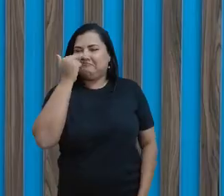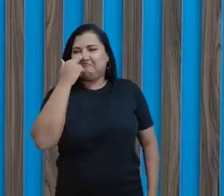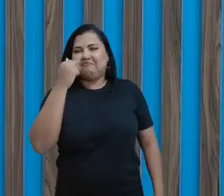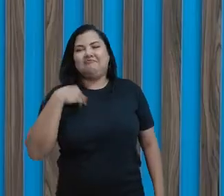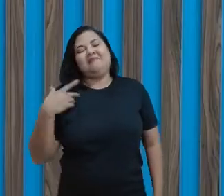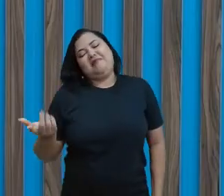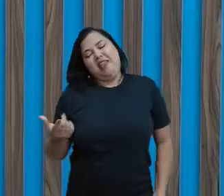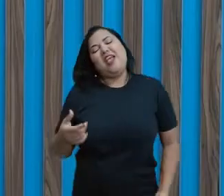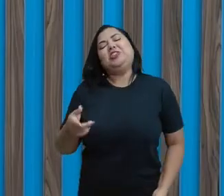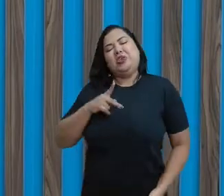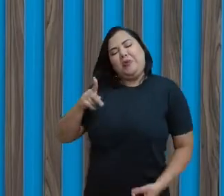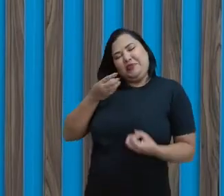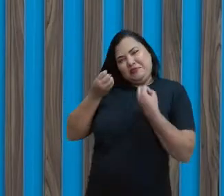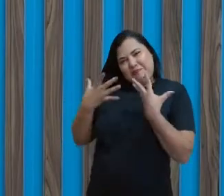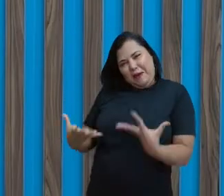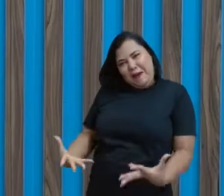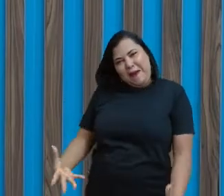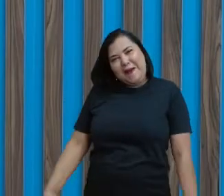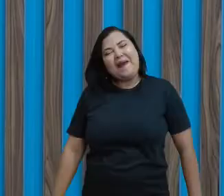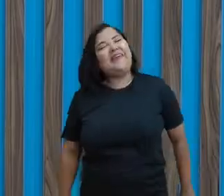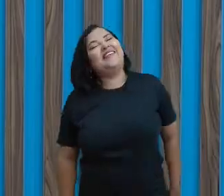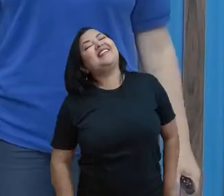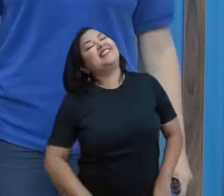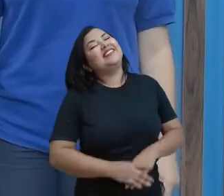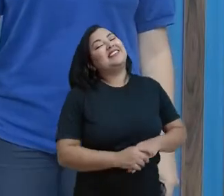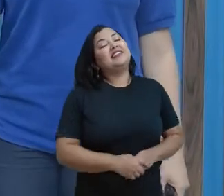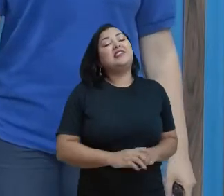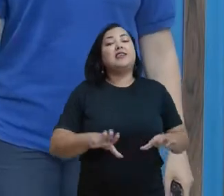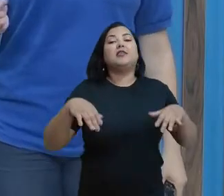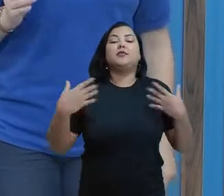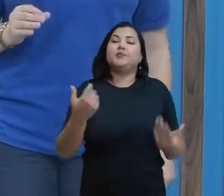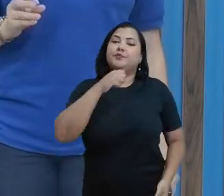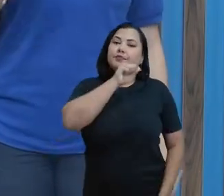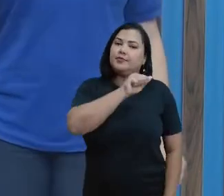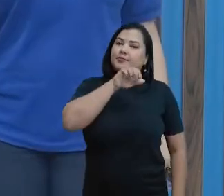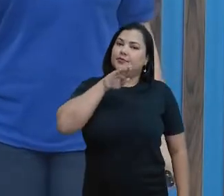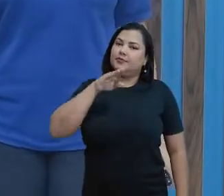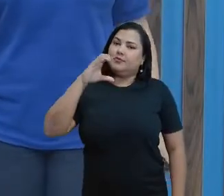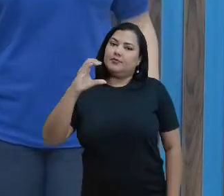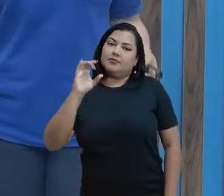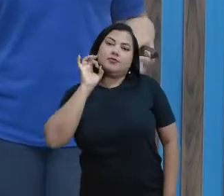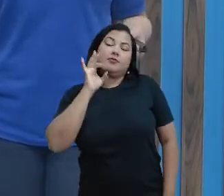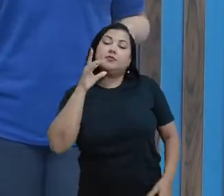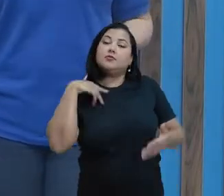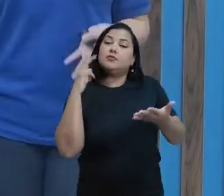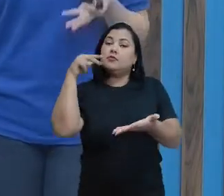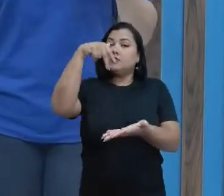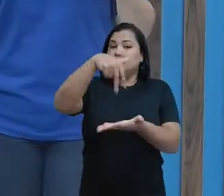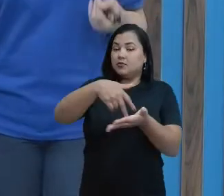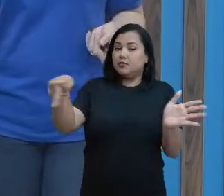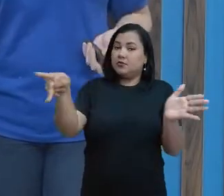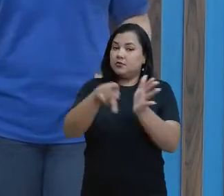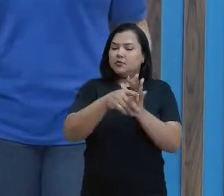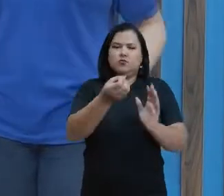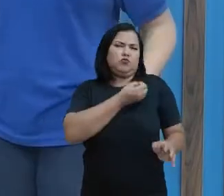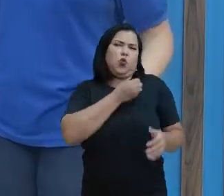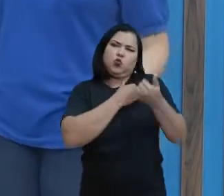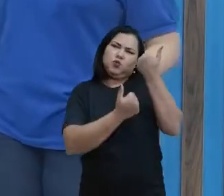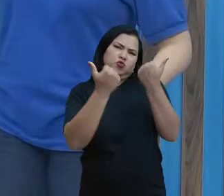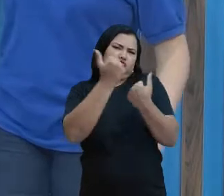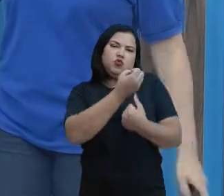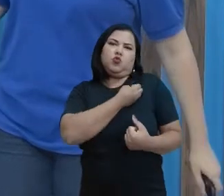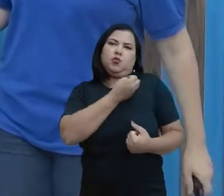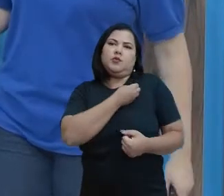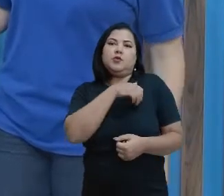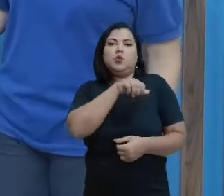jogador caro. Então, né, gente, o A, B e o C, eles estão ali para tomar a posição de um número, tá? É tanto que o